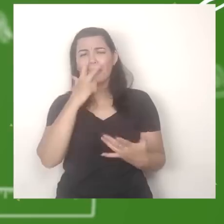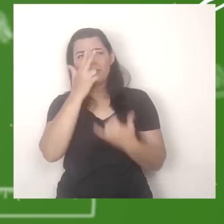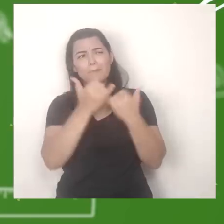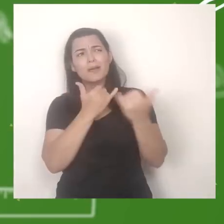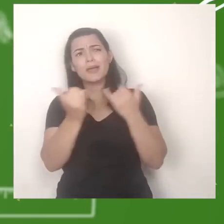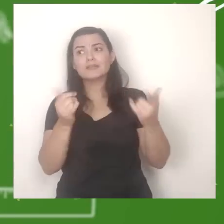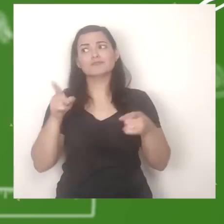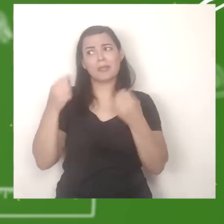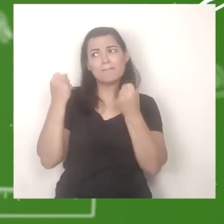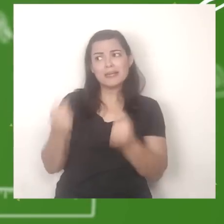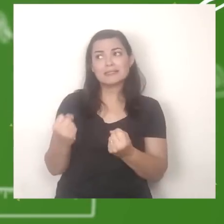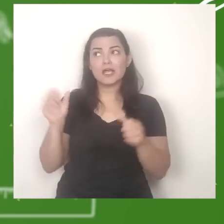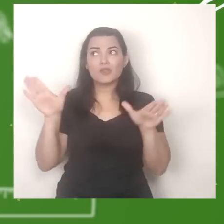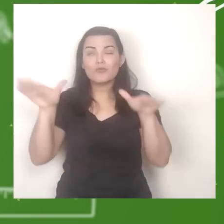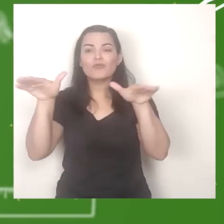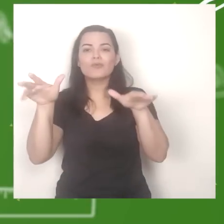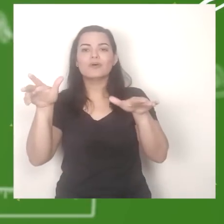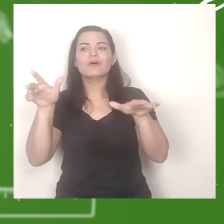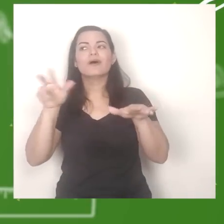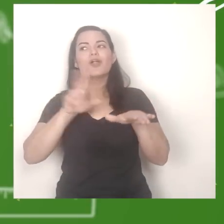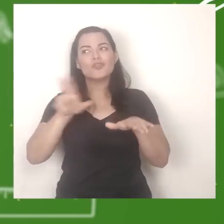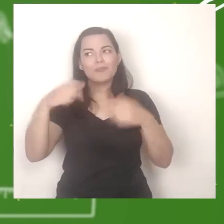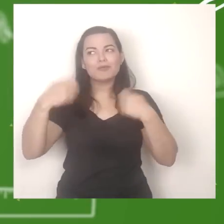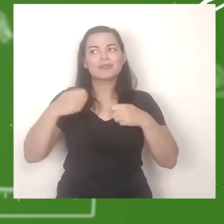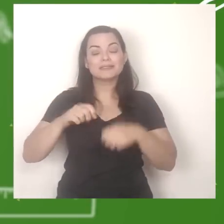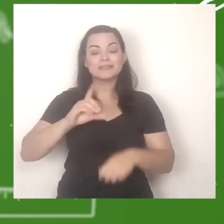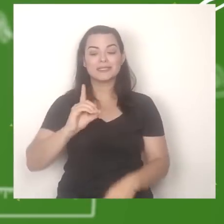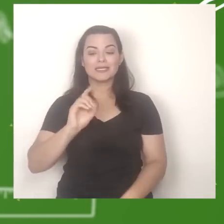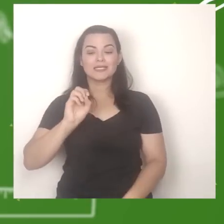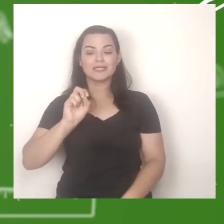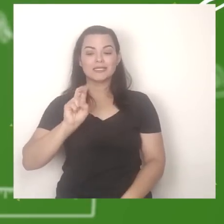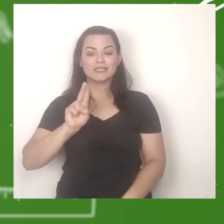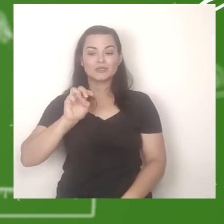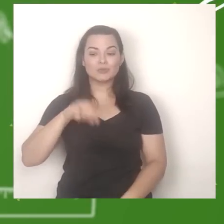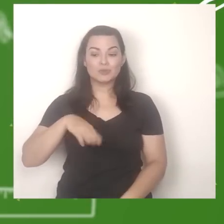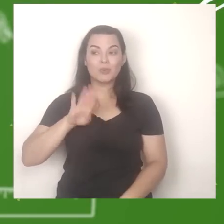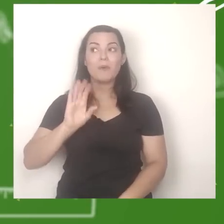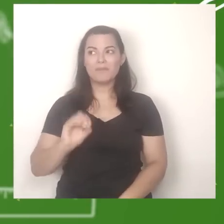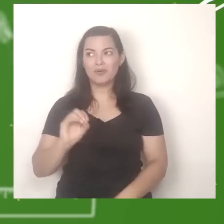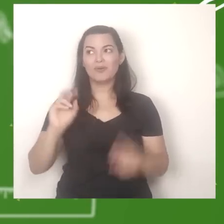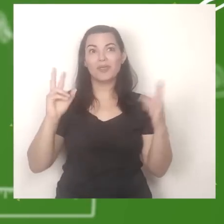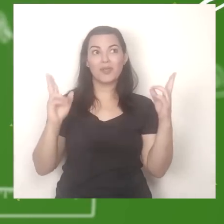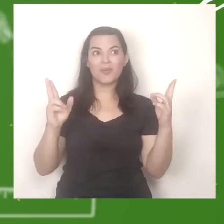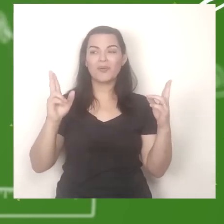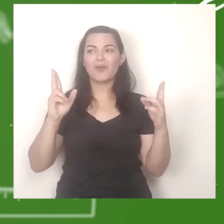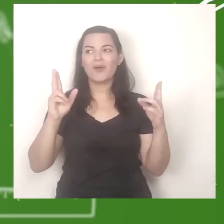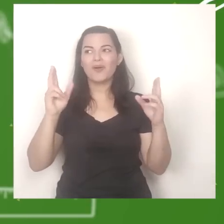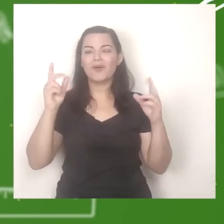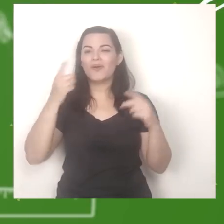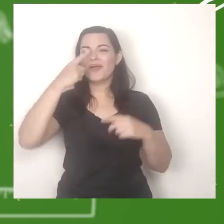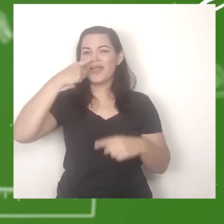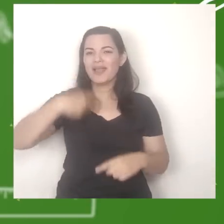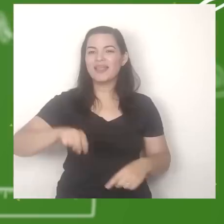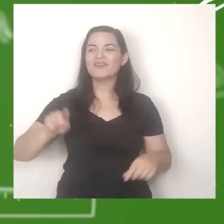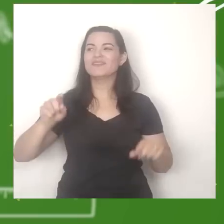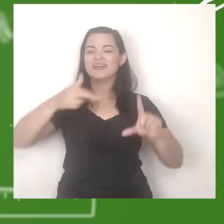Jumbo? Pesado assim e voador, você deveria se chamar Dumbo, aquele elefante voador do desenho